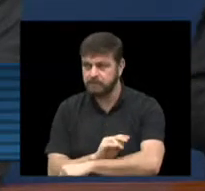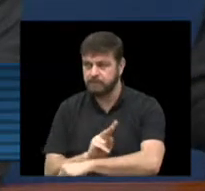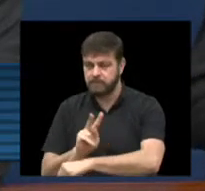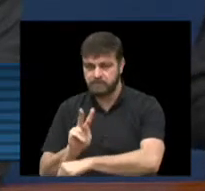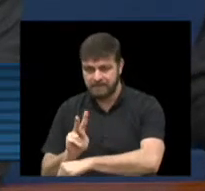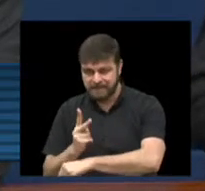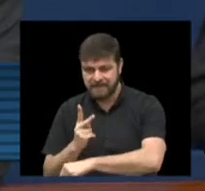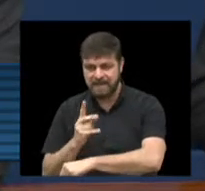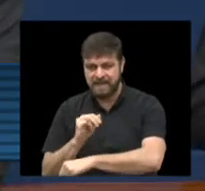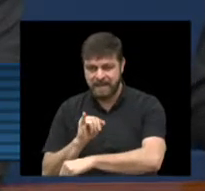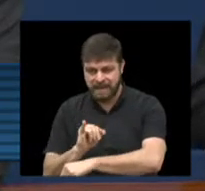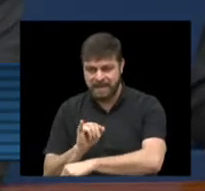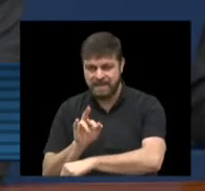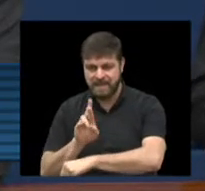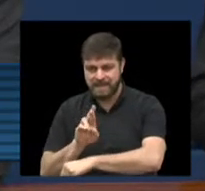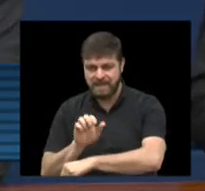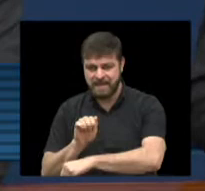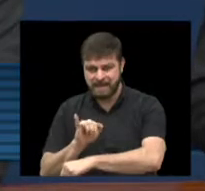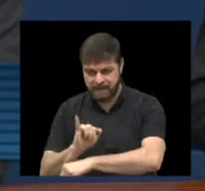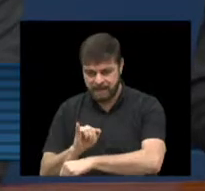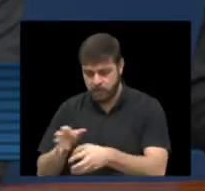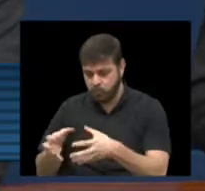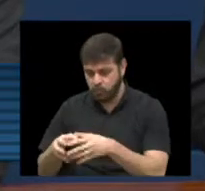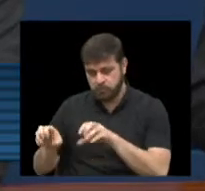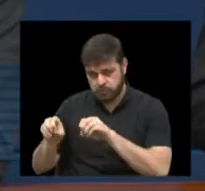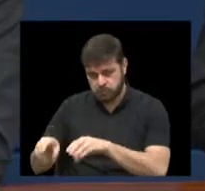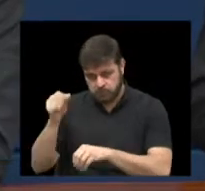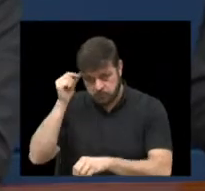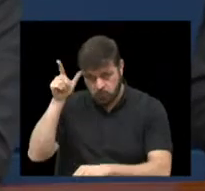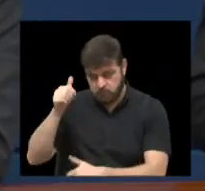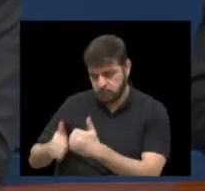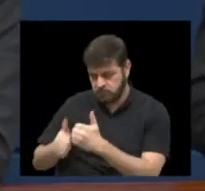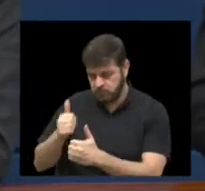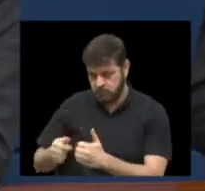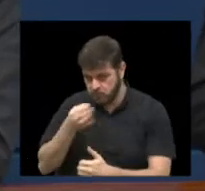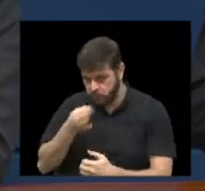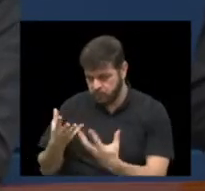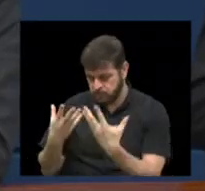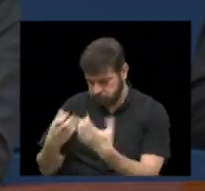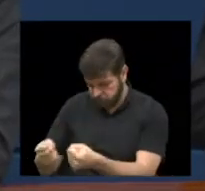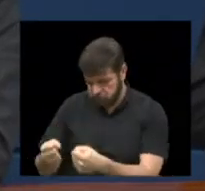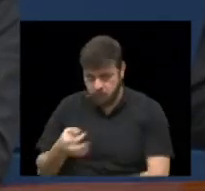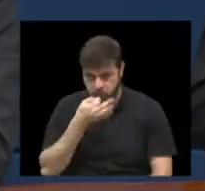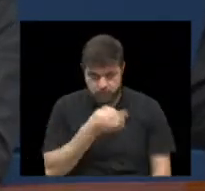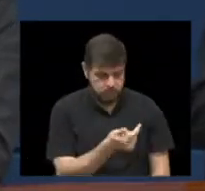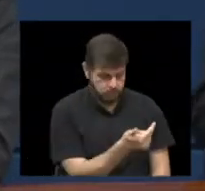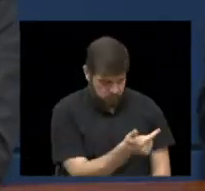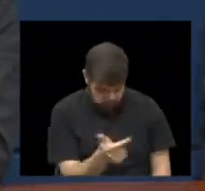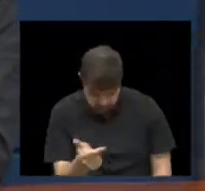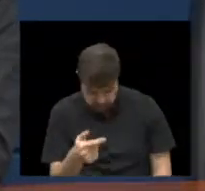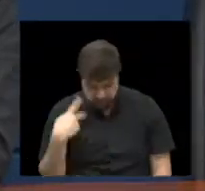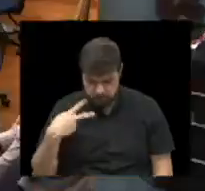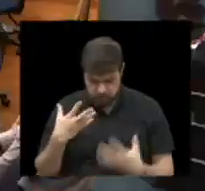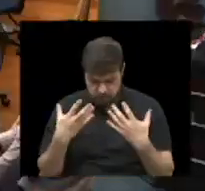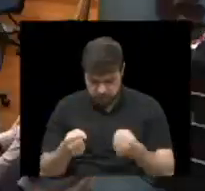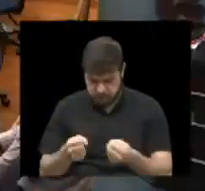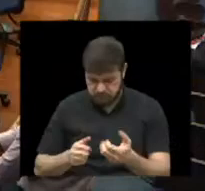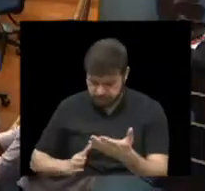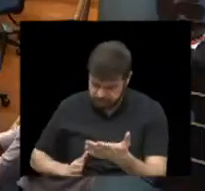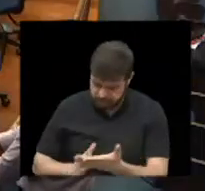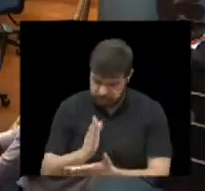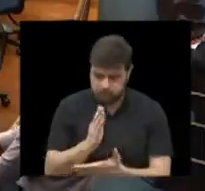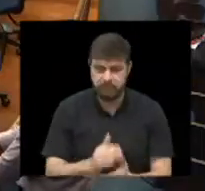da Comissão de Educação, Cultura e Esporte favorável. Parecer favorável, não havendo vereador discutir, em votação. Vereadores favoráveis permanecem como